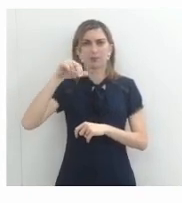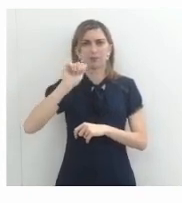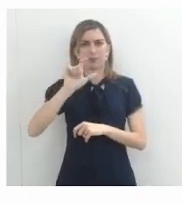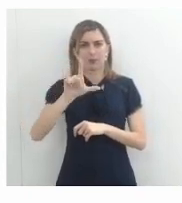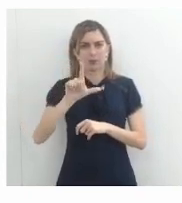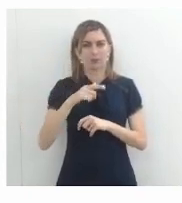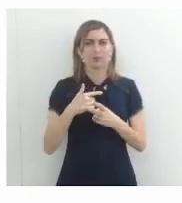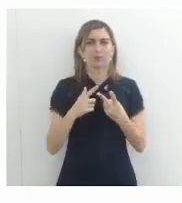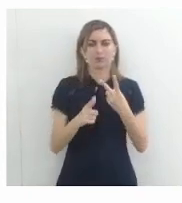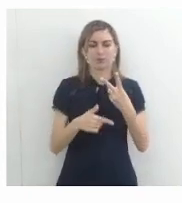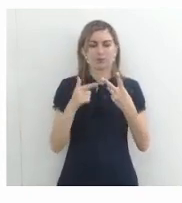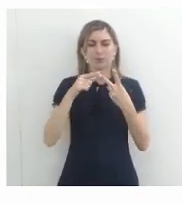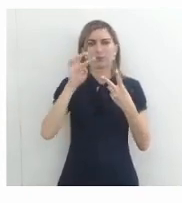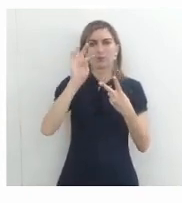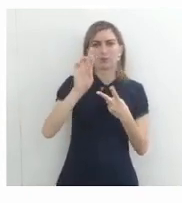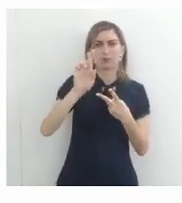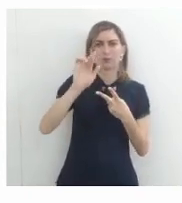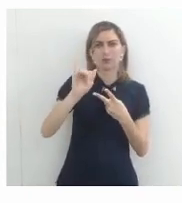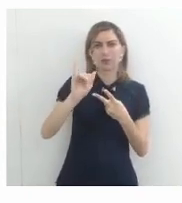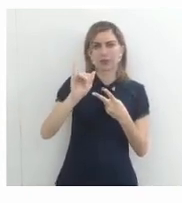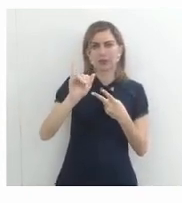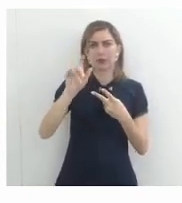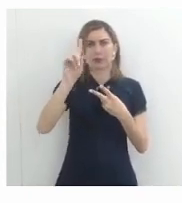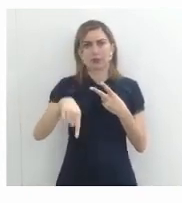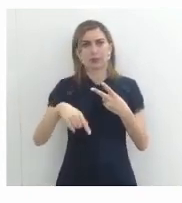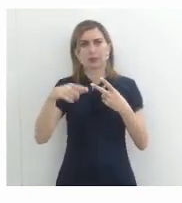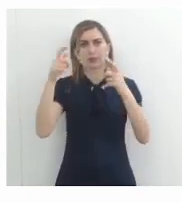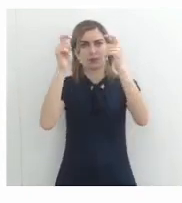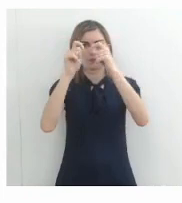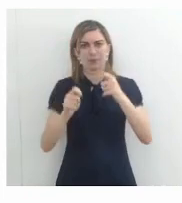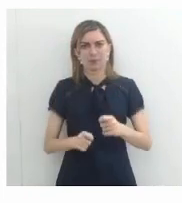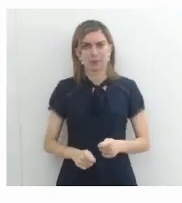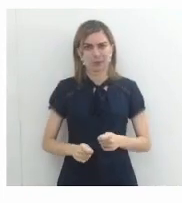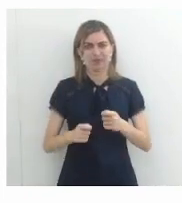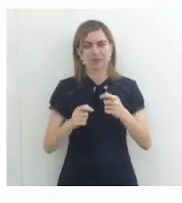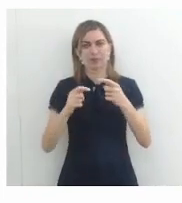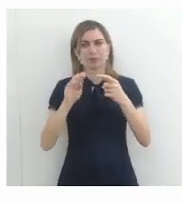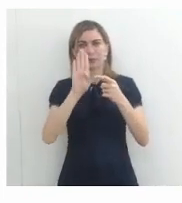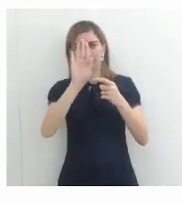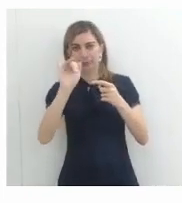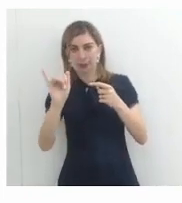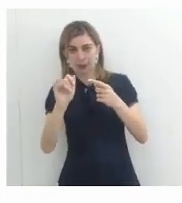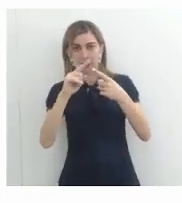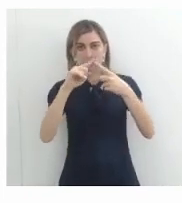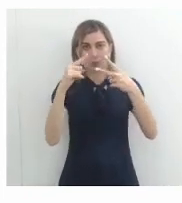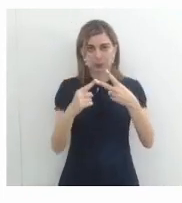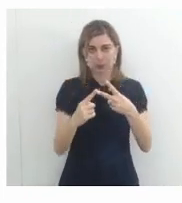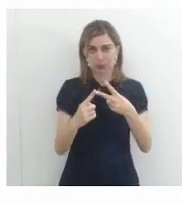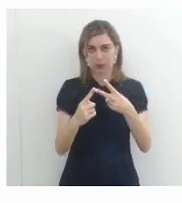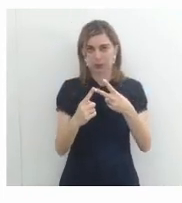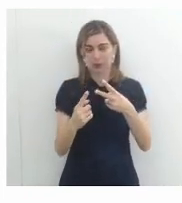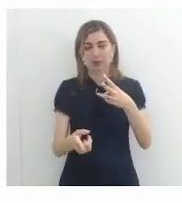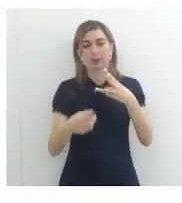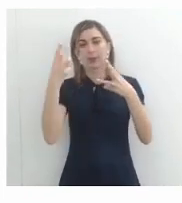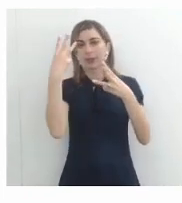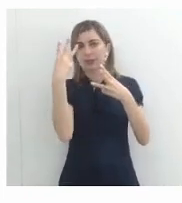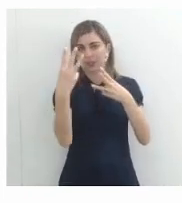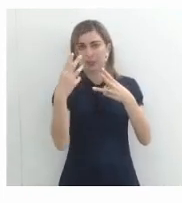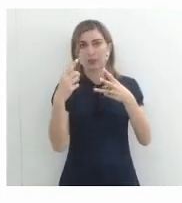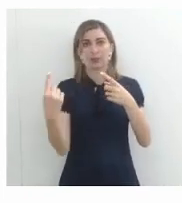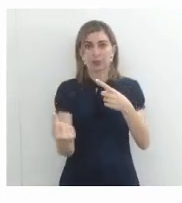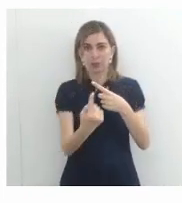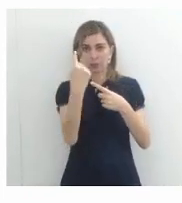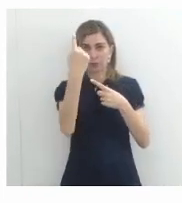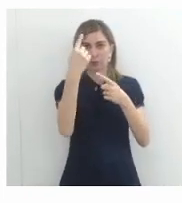que possui as 3 dimensões. Então, a arte bidimensional ela vai ser altura, largura e profundidade, né?